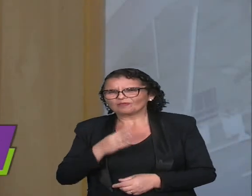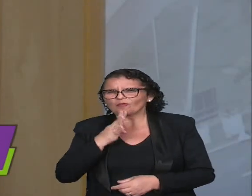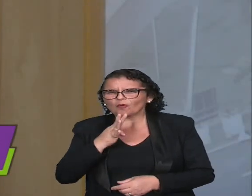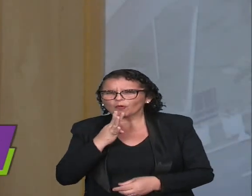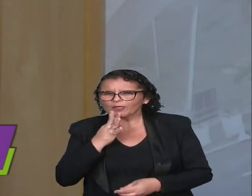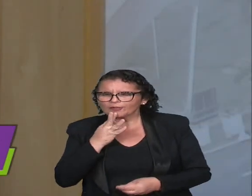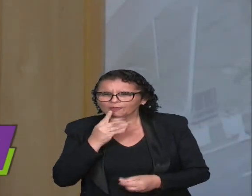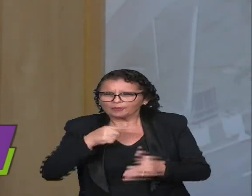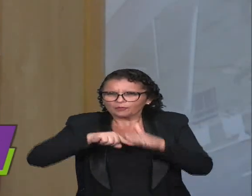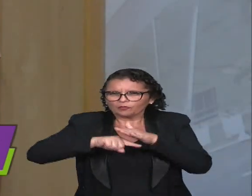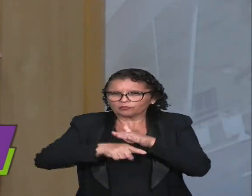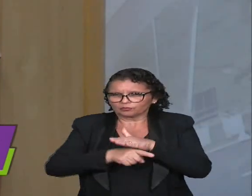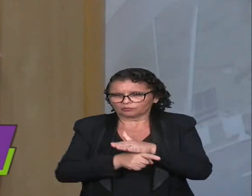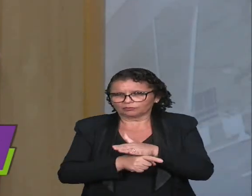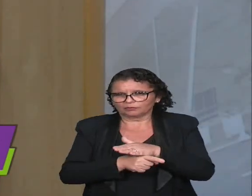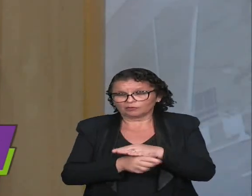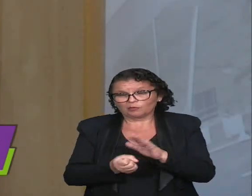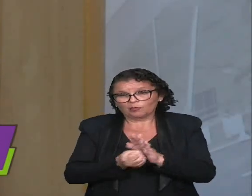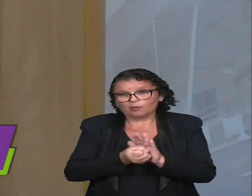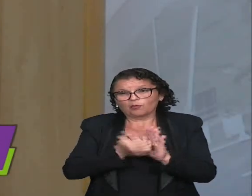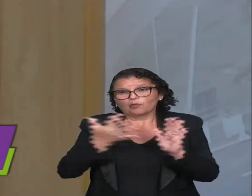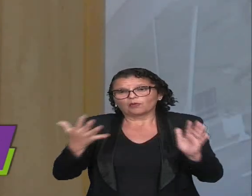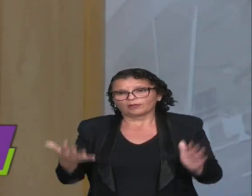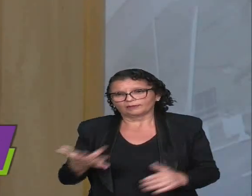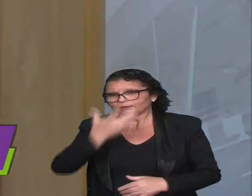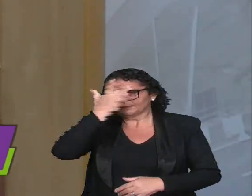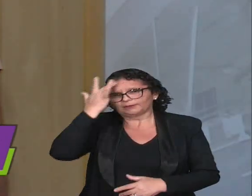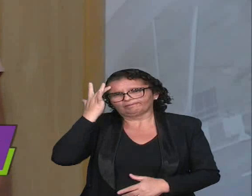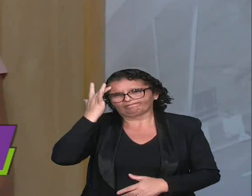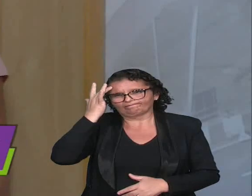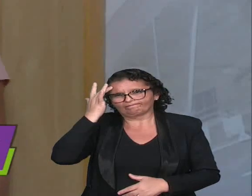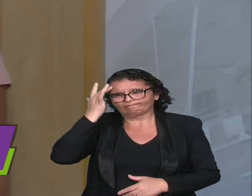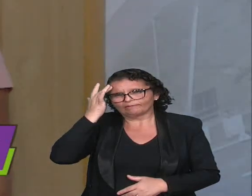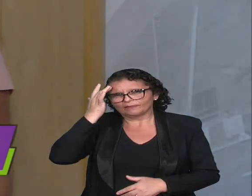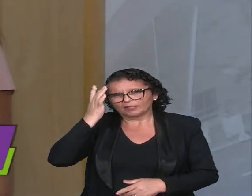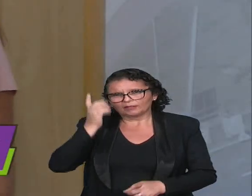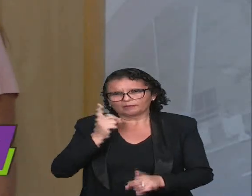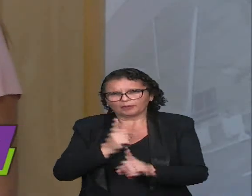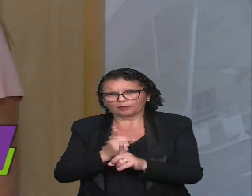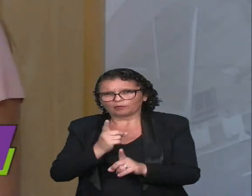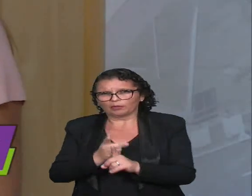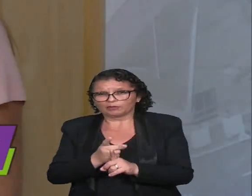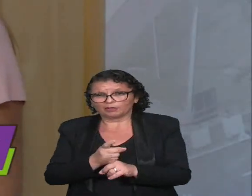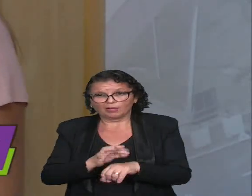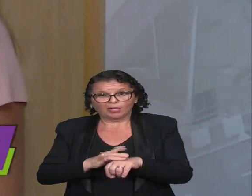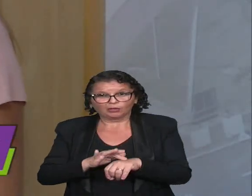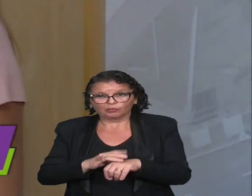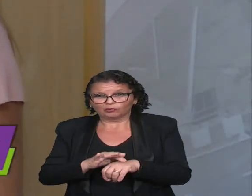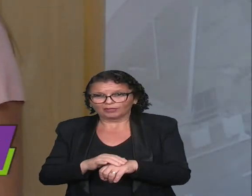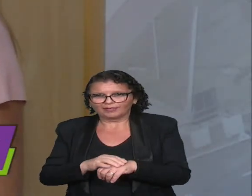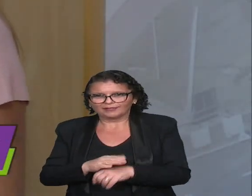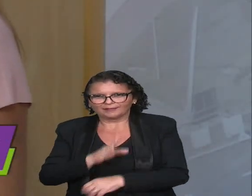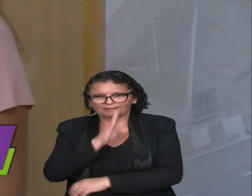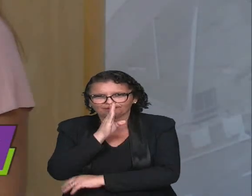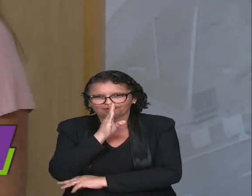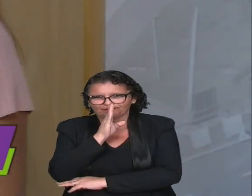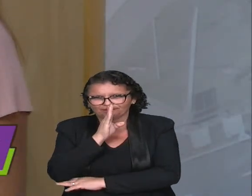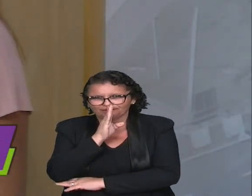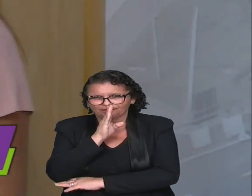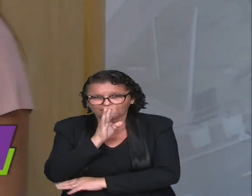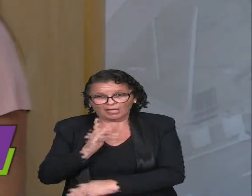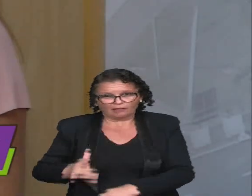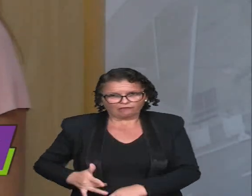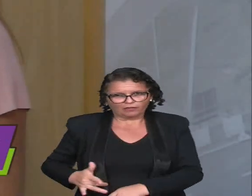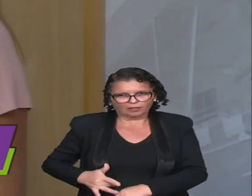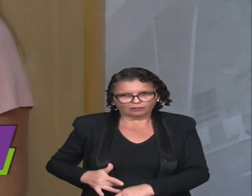aqui quantas pessoas que a gente conhece que descobre porque essa doença é muito silenciosa o câncer de fío é